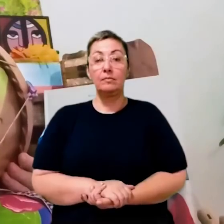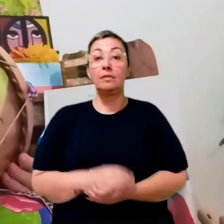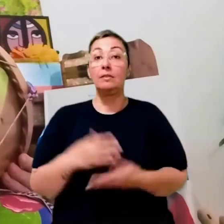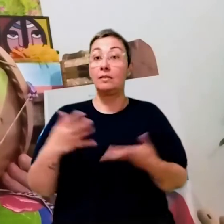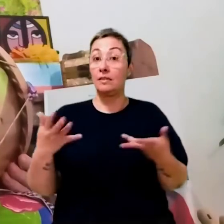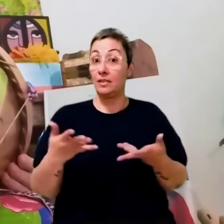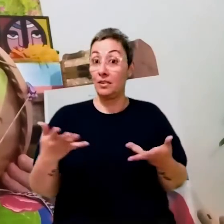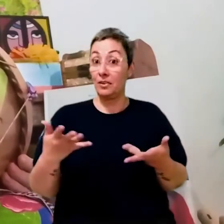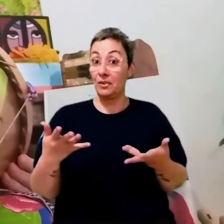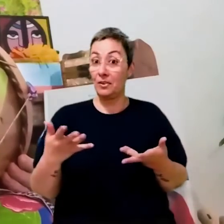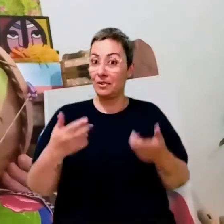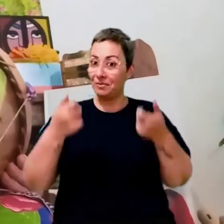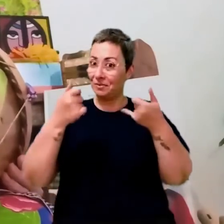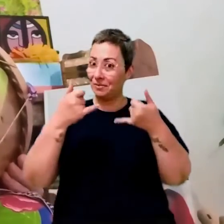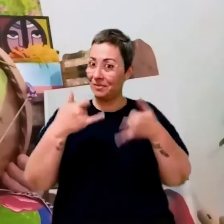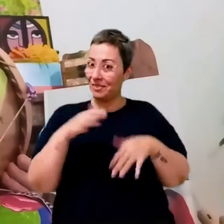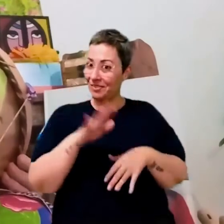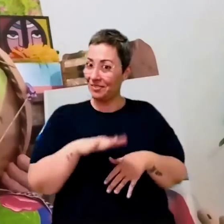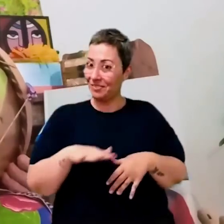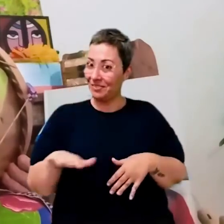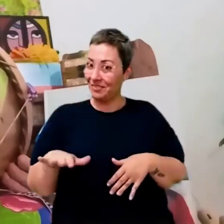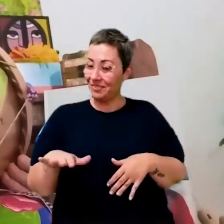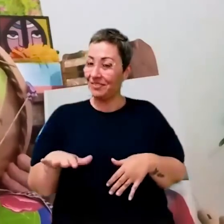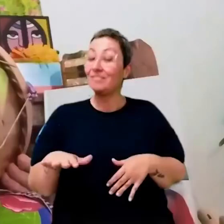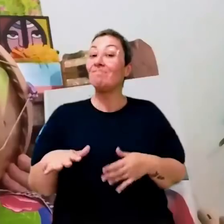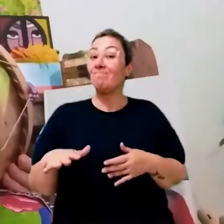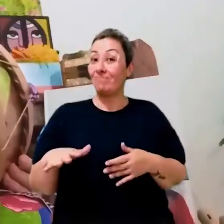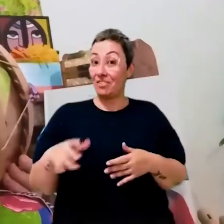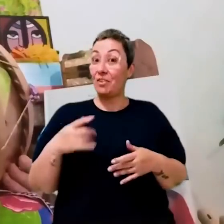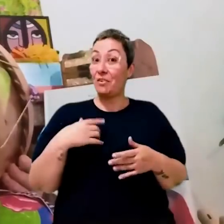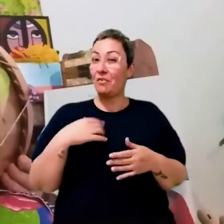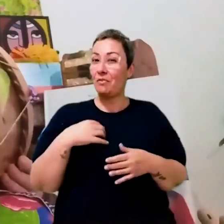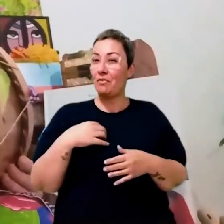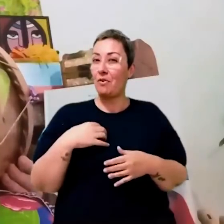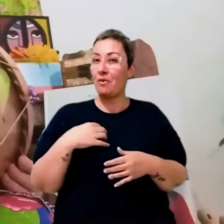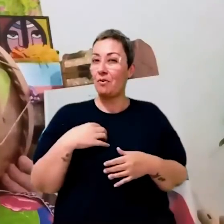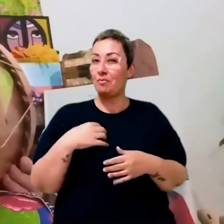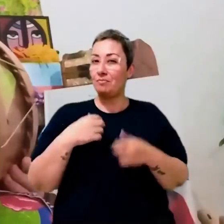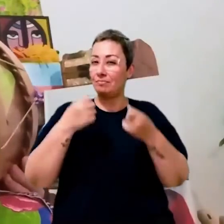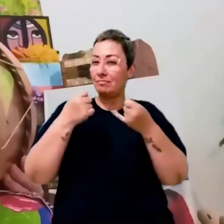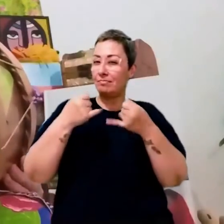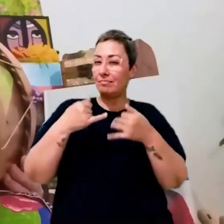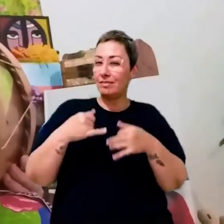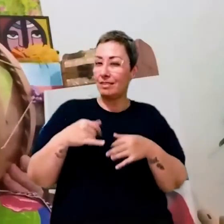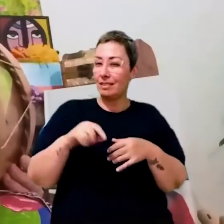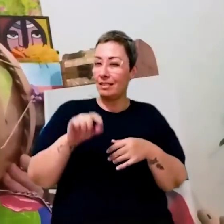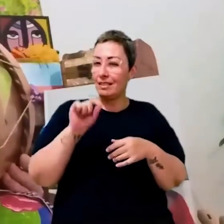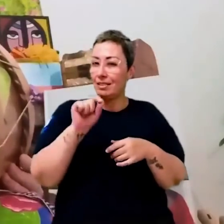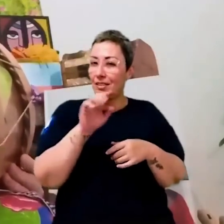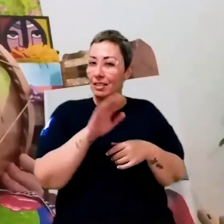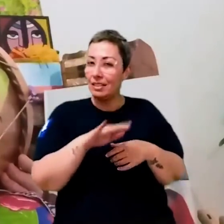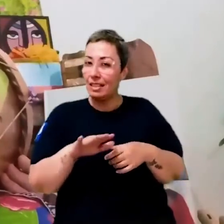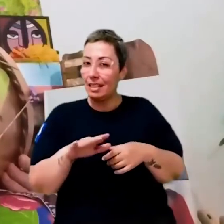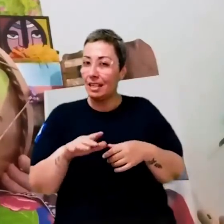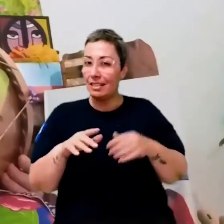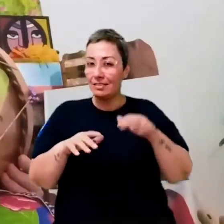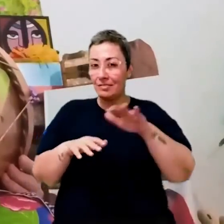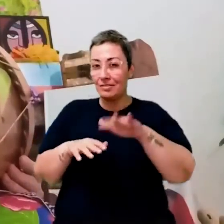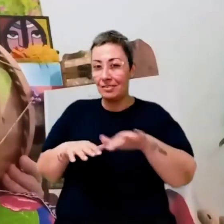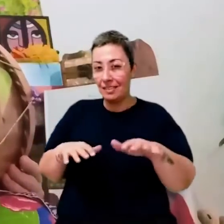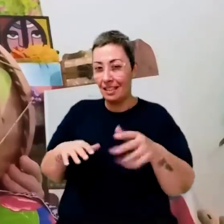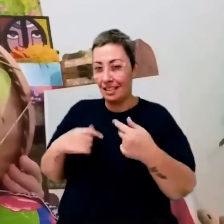E como estamos falando de criança, e eu vou dizer para vocês, de criança para